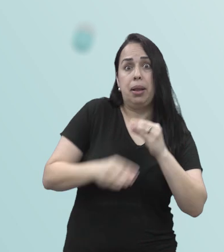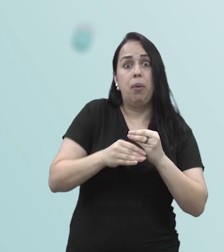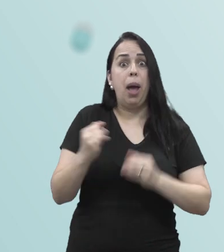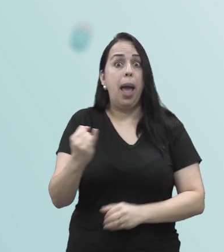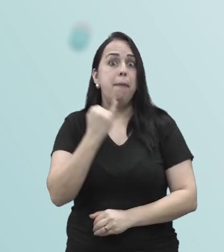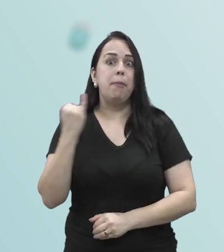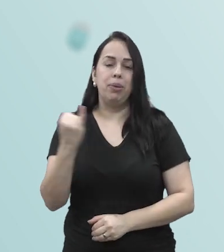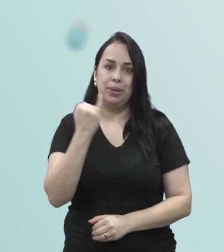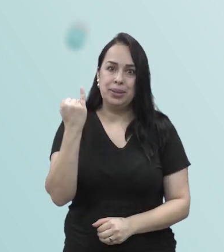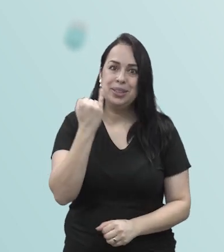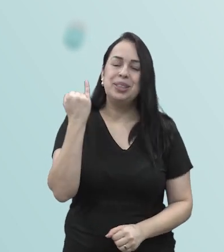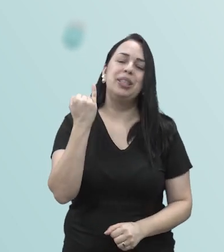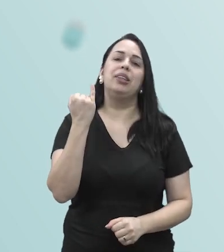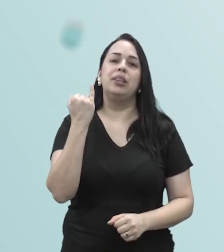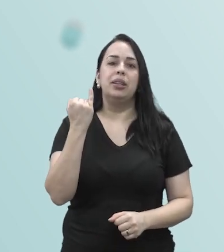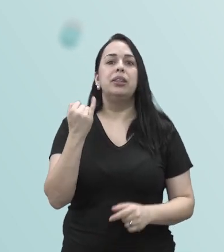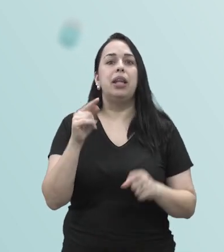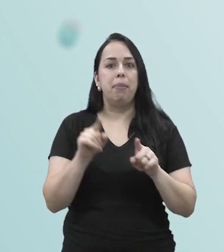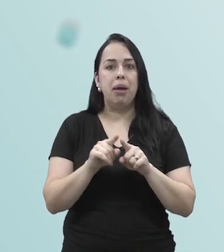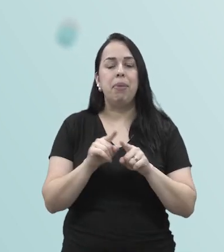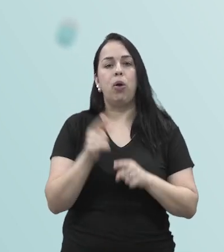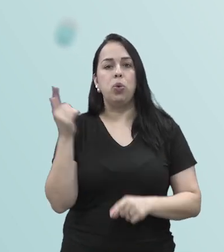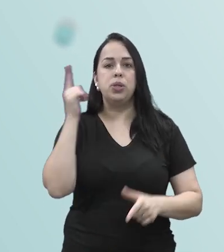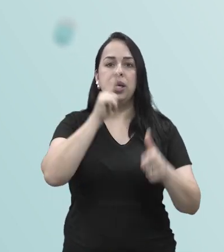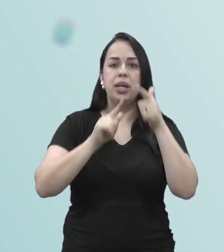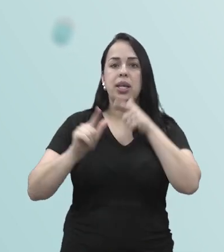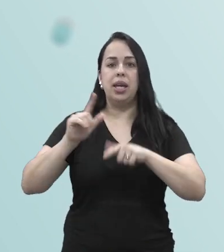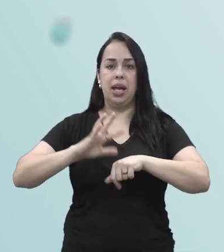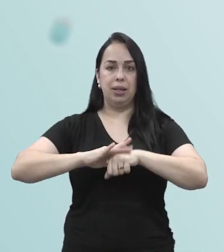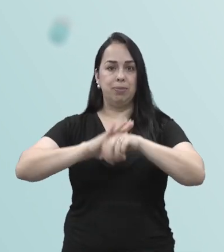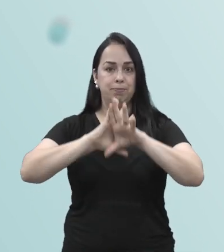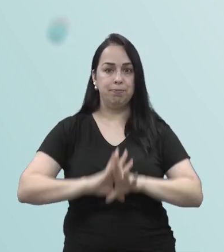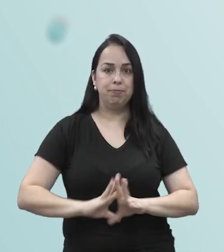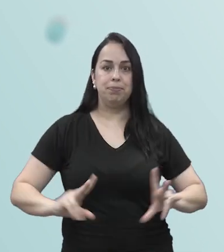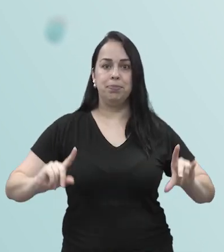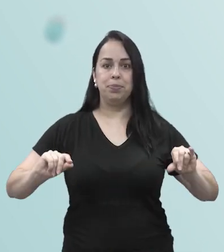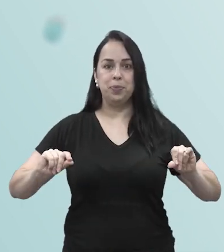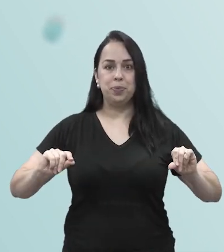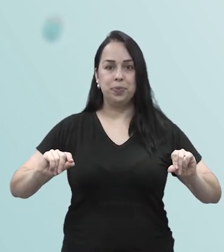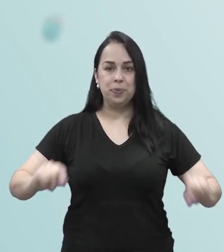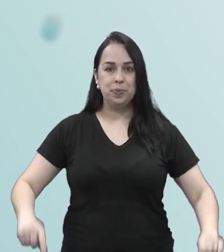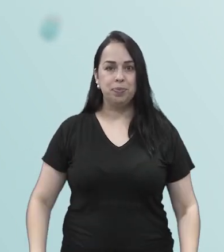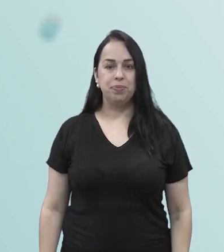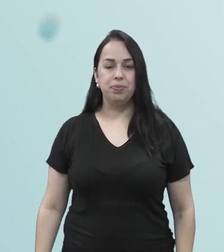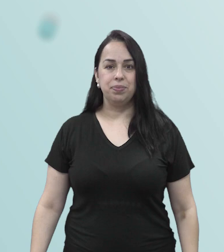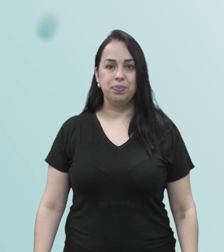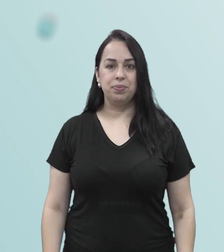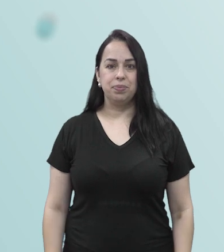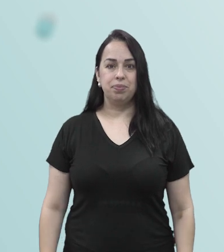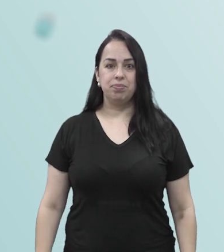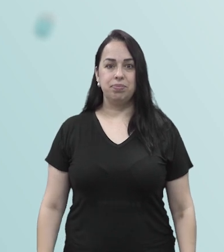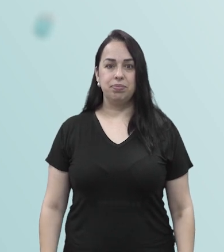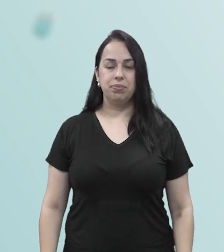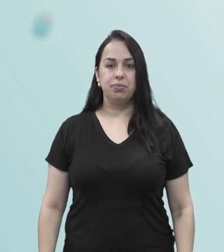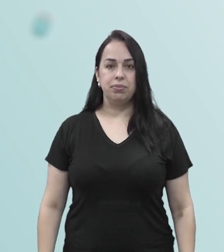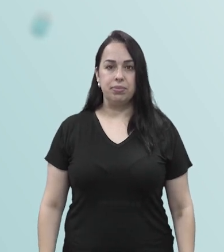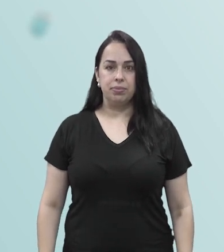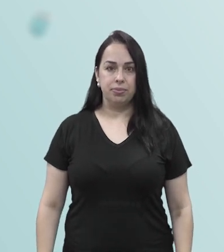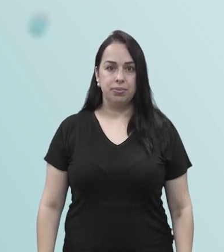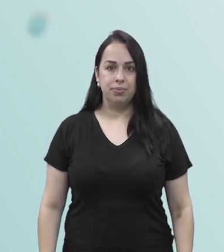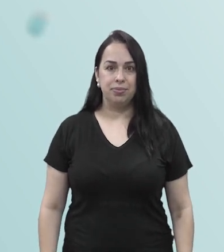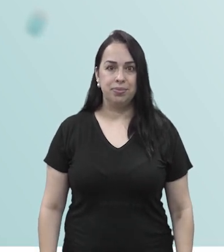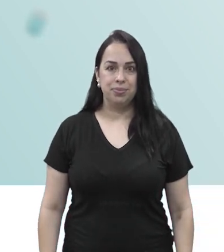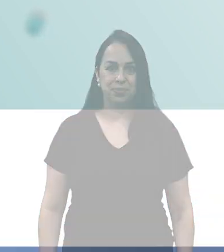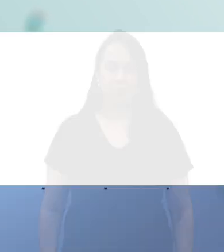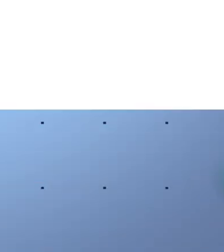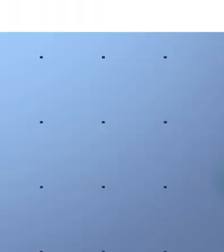seu médico, não deixe de fazer os seus tratamentos. É tão importante quanto a gente corrigir o problema, como também prevenir o problema.